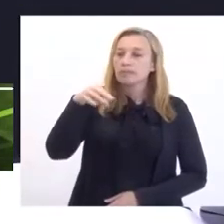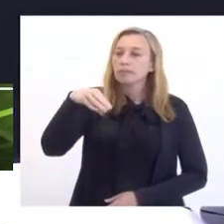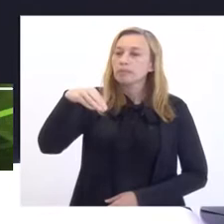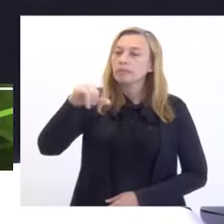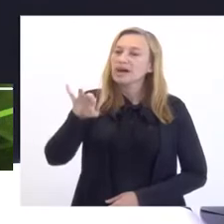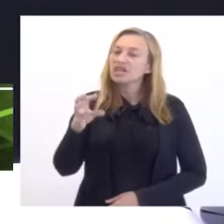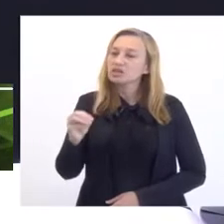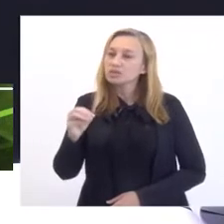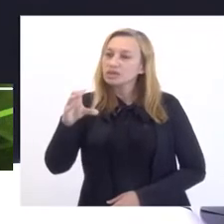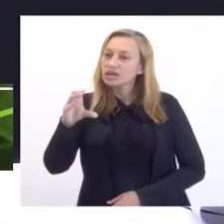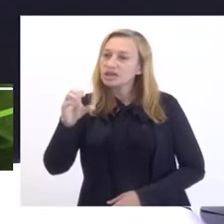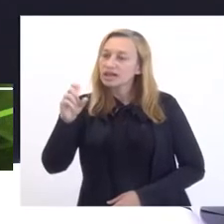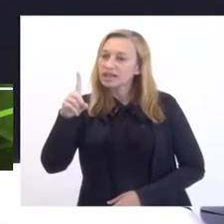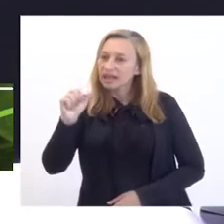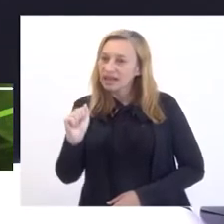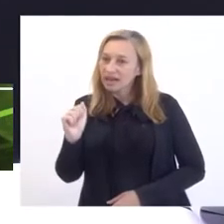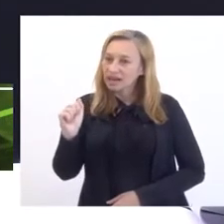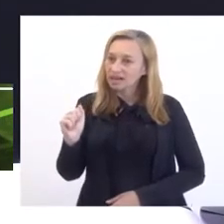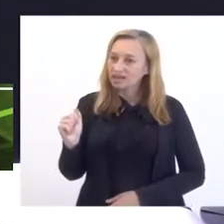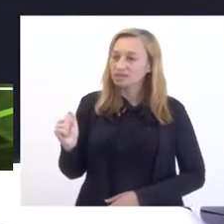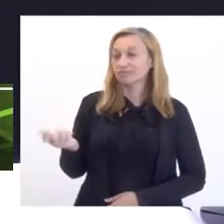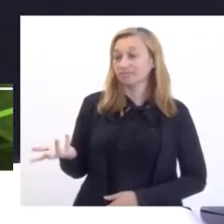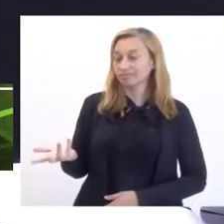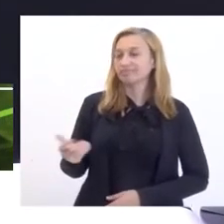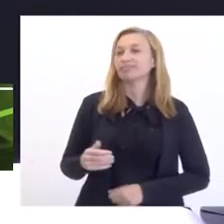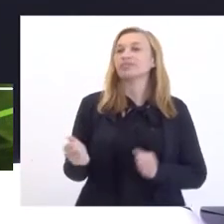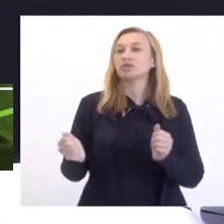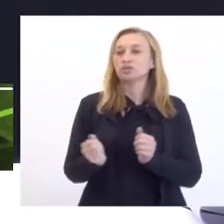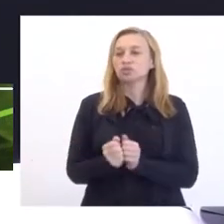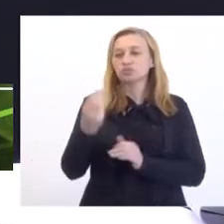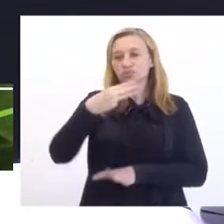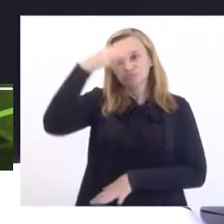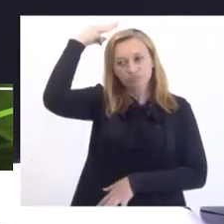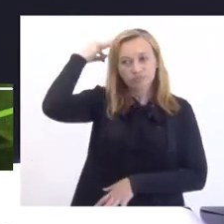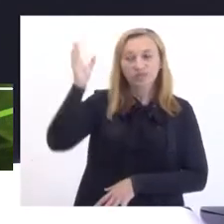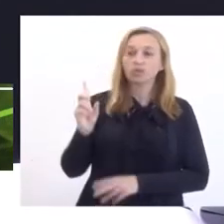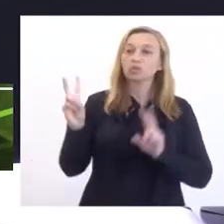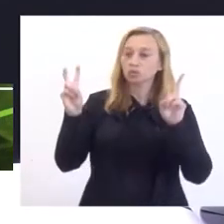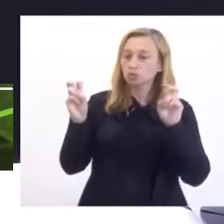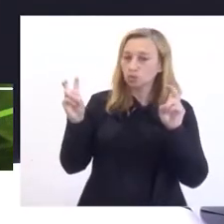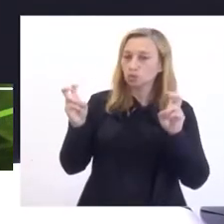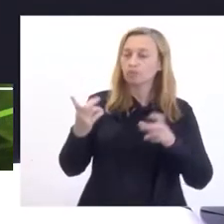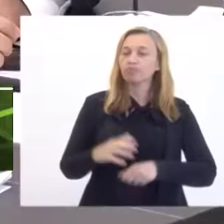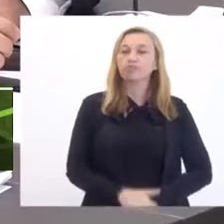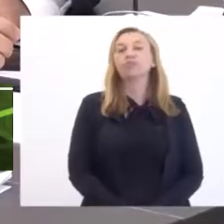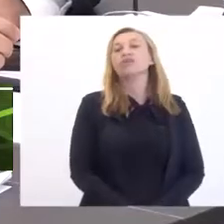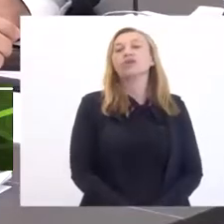Márcios comandando aqui a sessão, a seguinte questão.